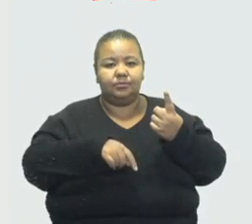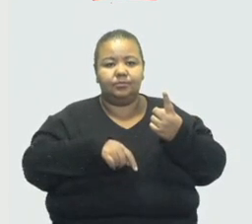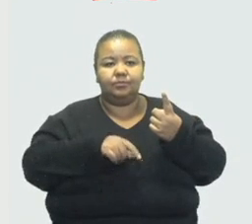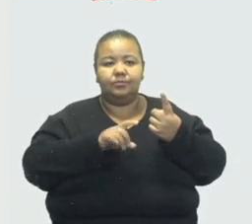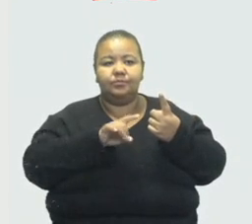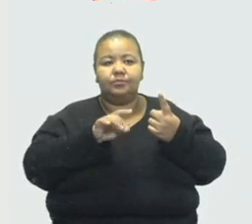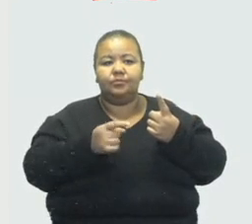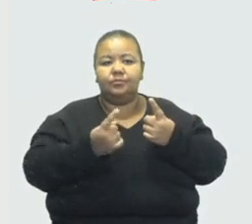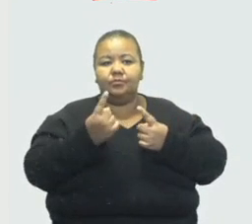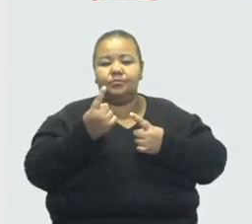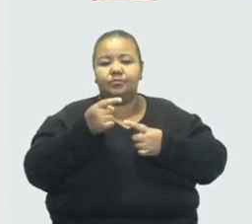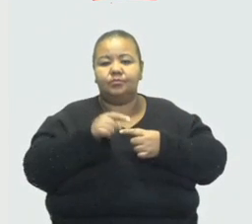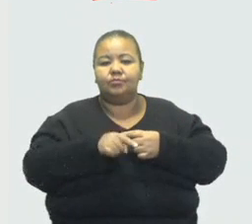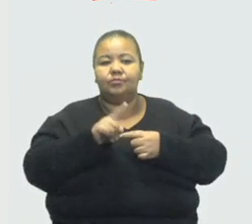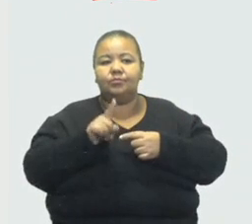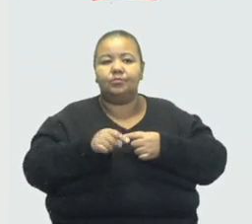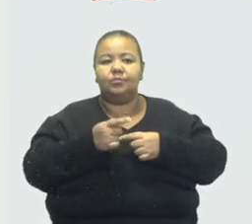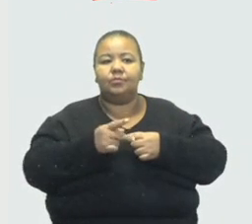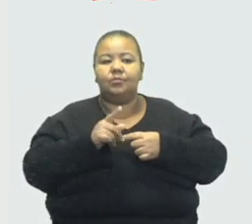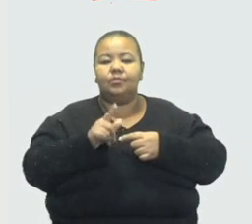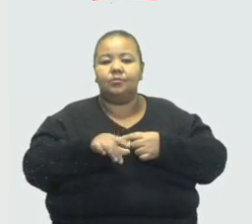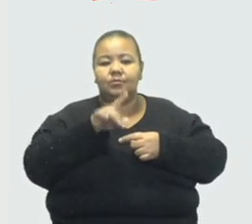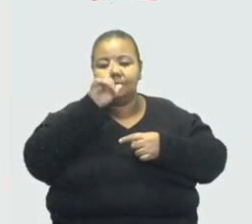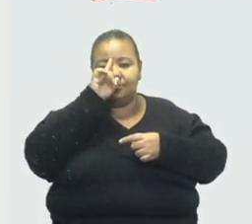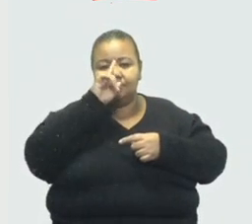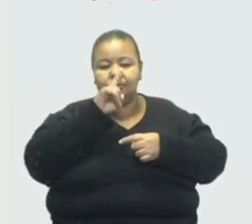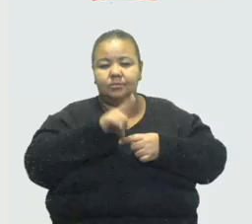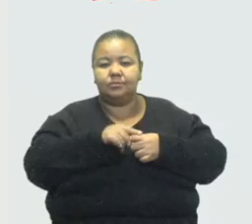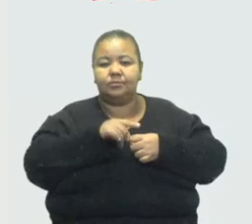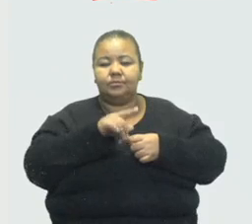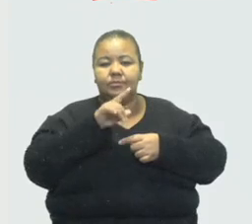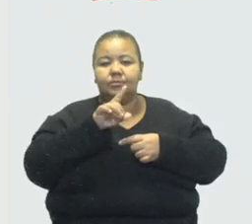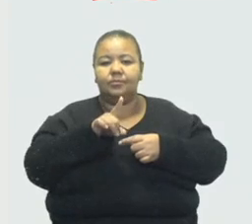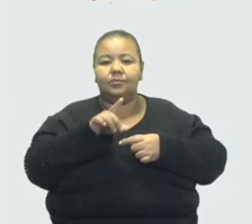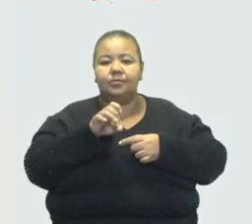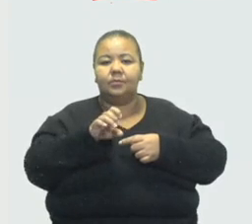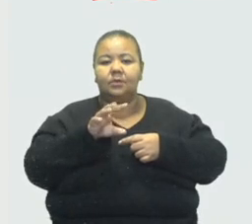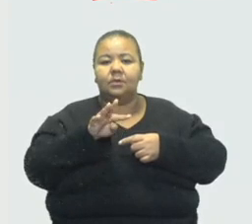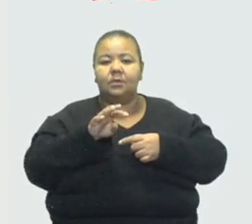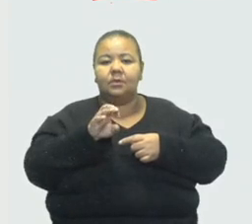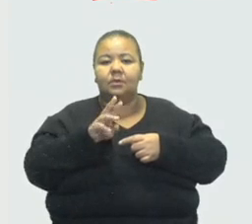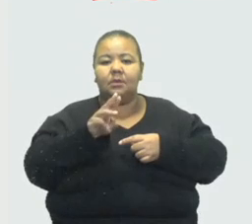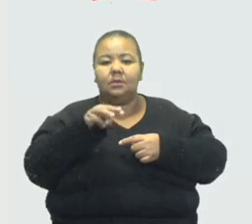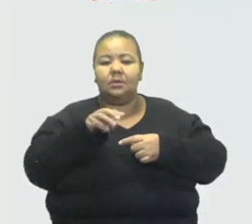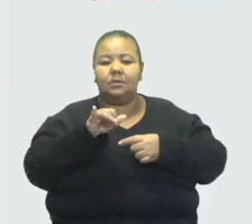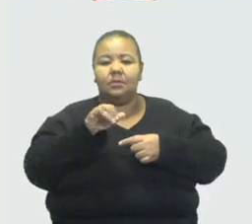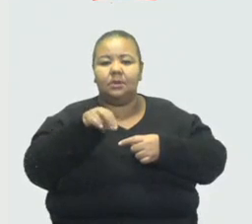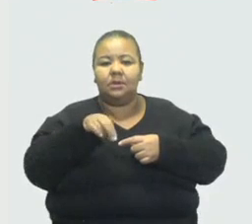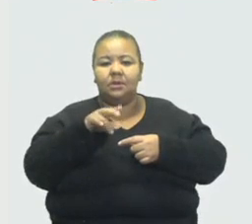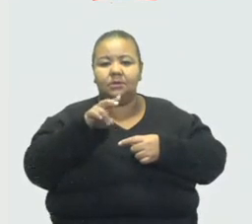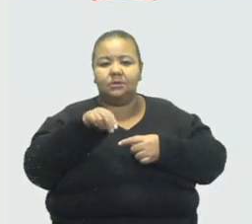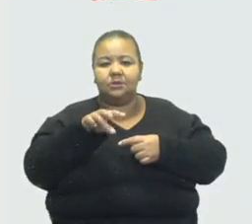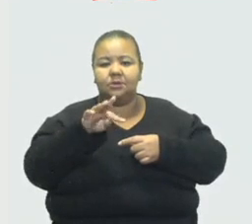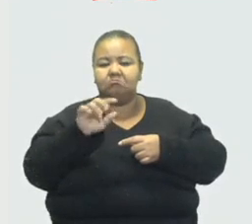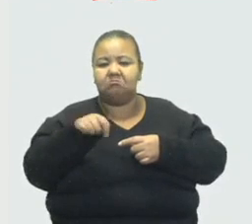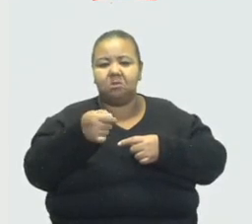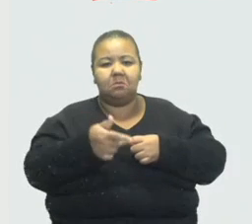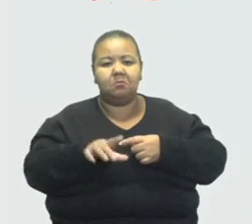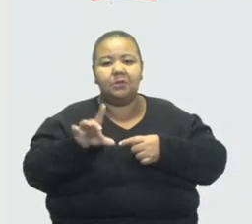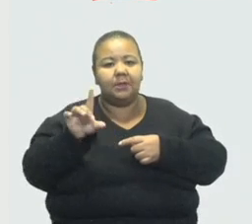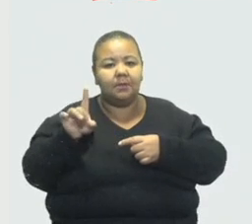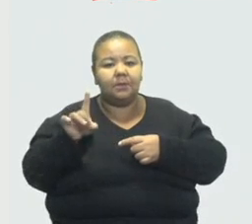que só tem um único elemento. Qual que é o seu determinante? Então, o determinante da matriz